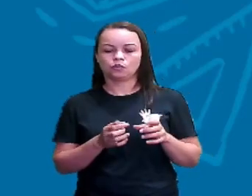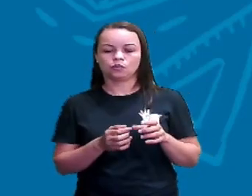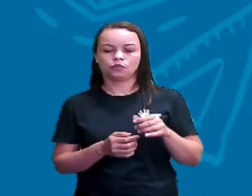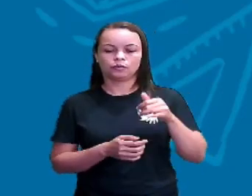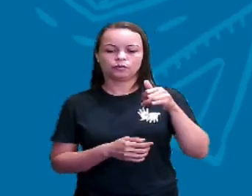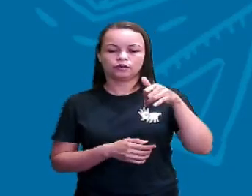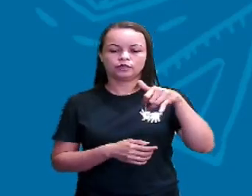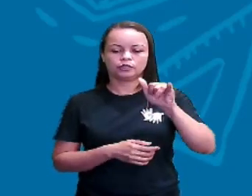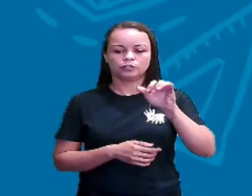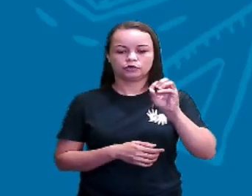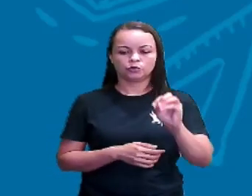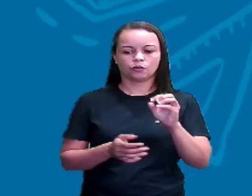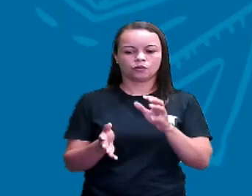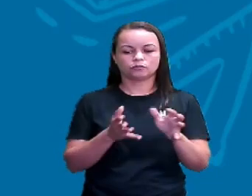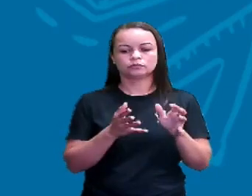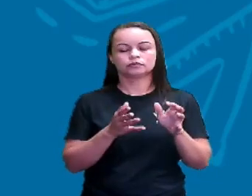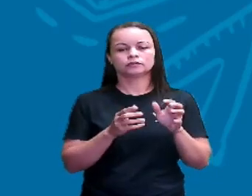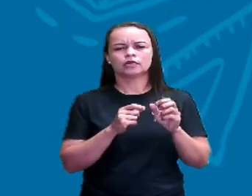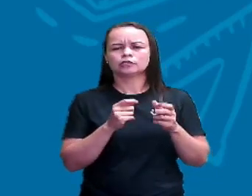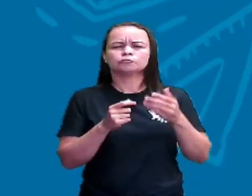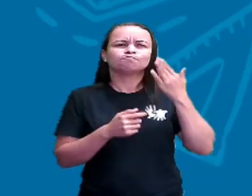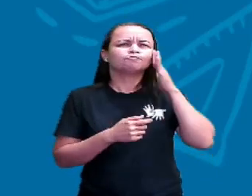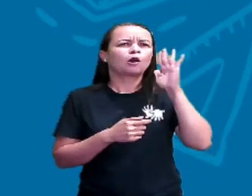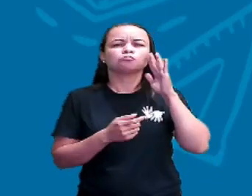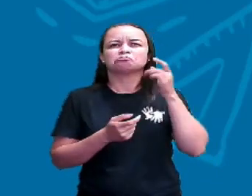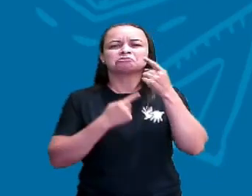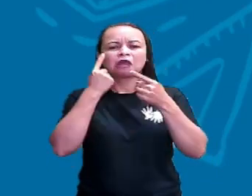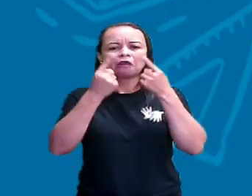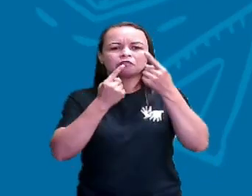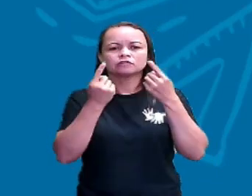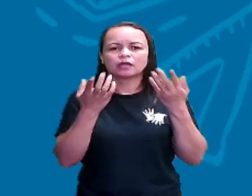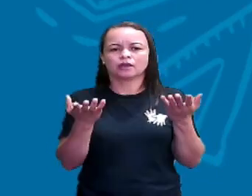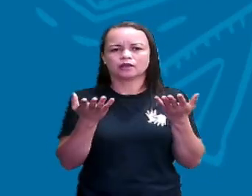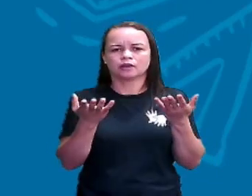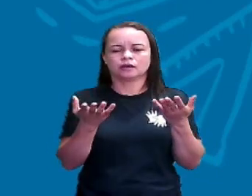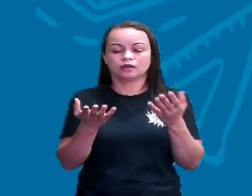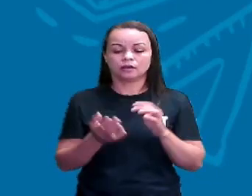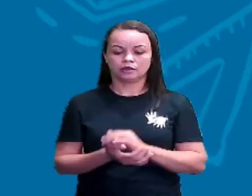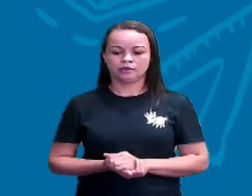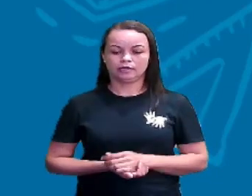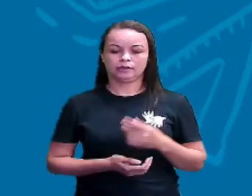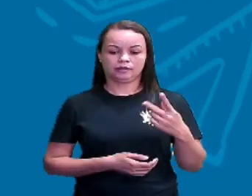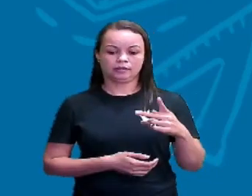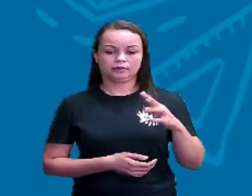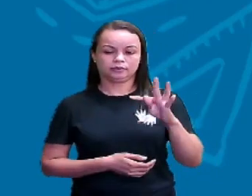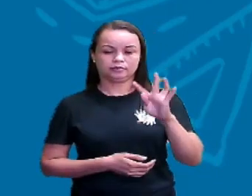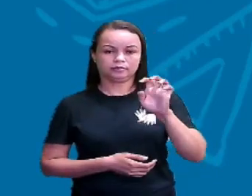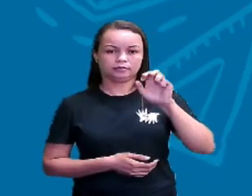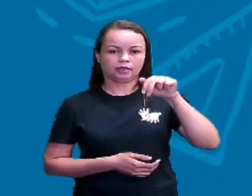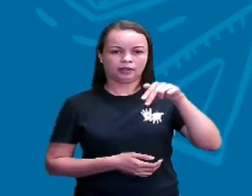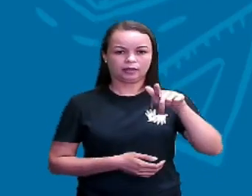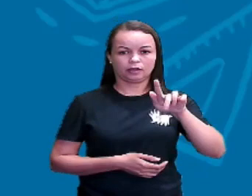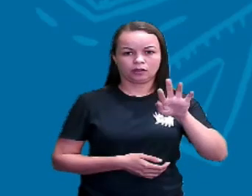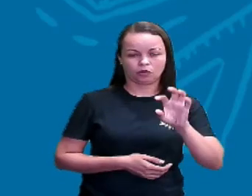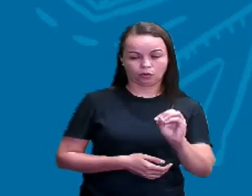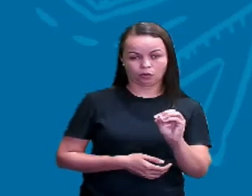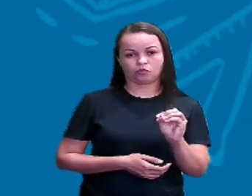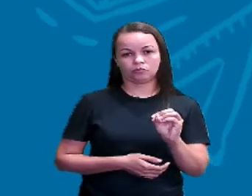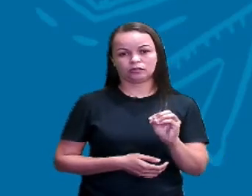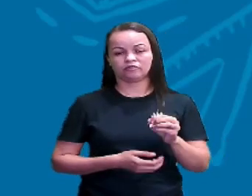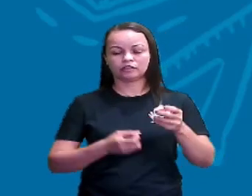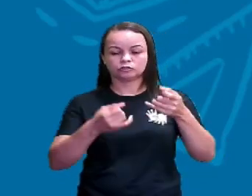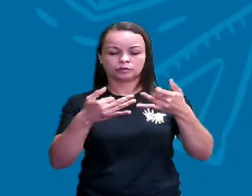assim, ó, não tenho nem ideia, esse tenho já vai me dizer quem é